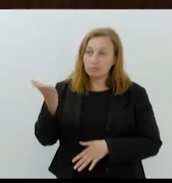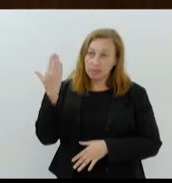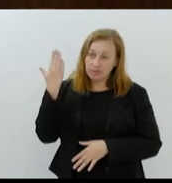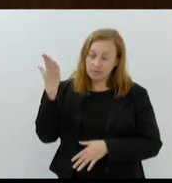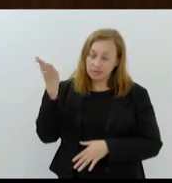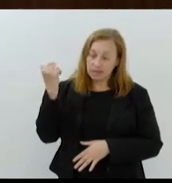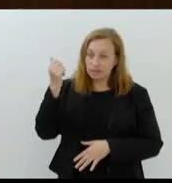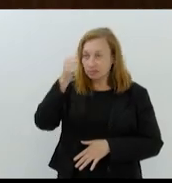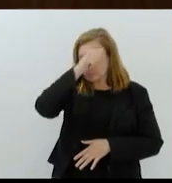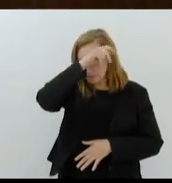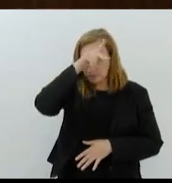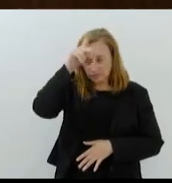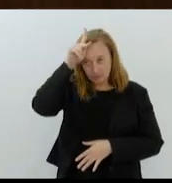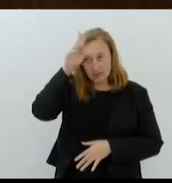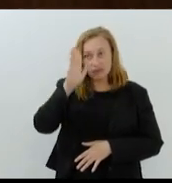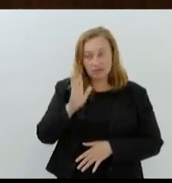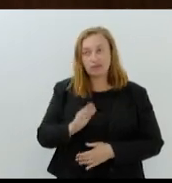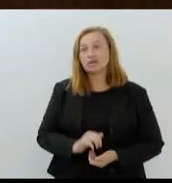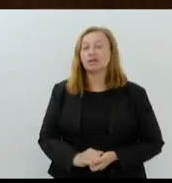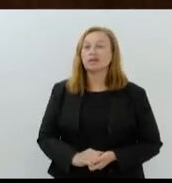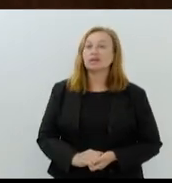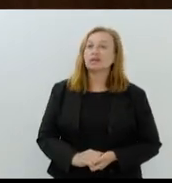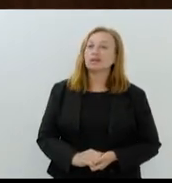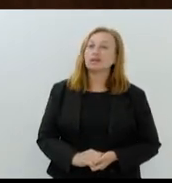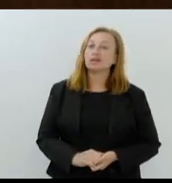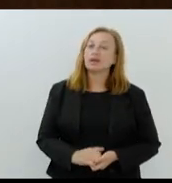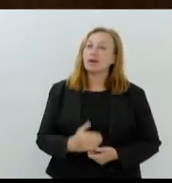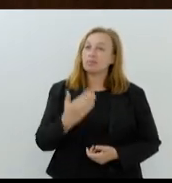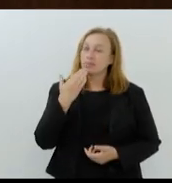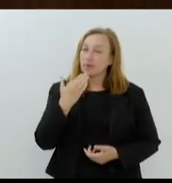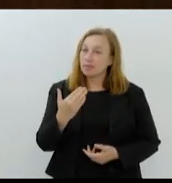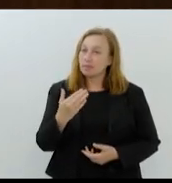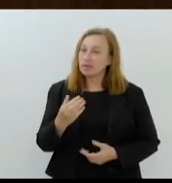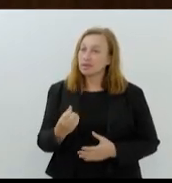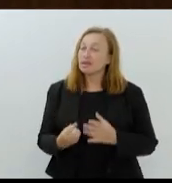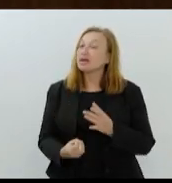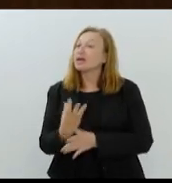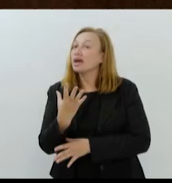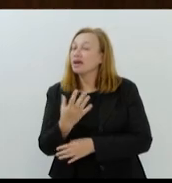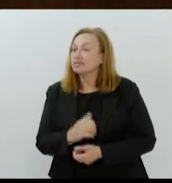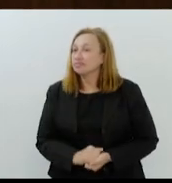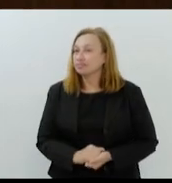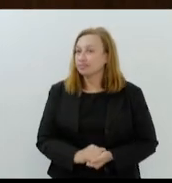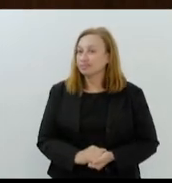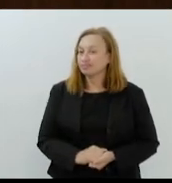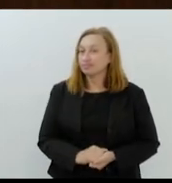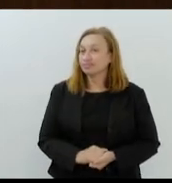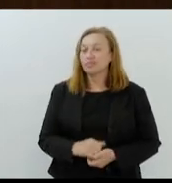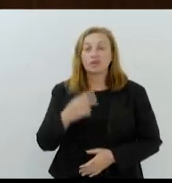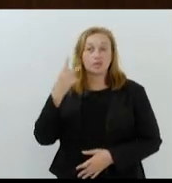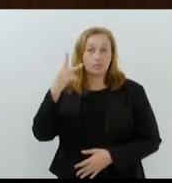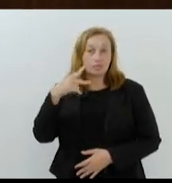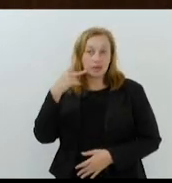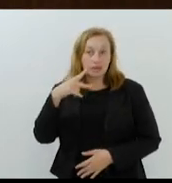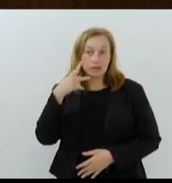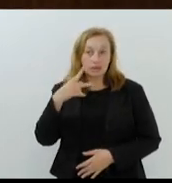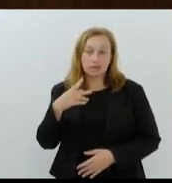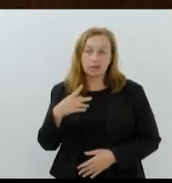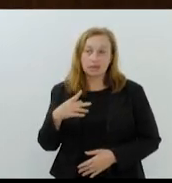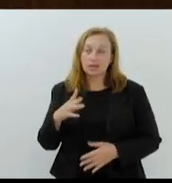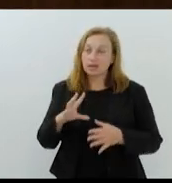de prefeito permite realizar. E o cargo do parlamento